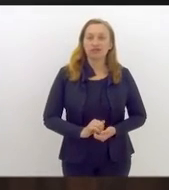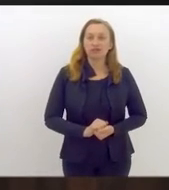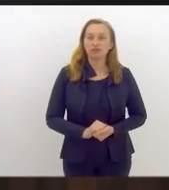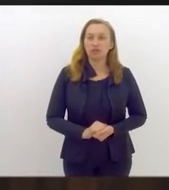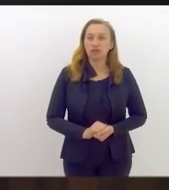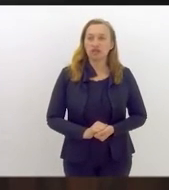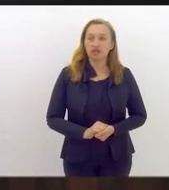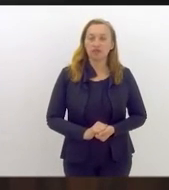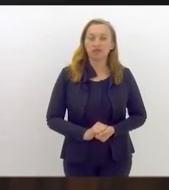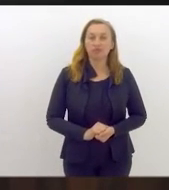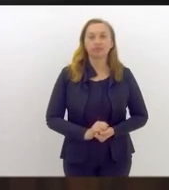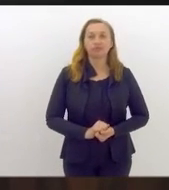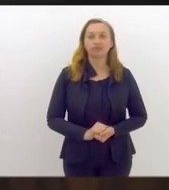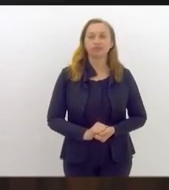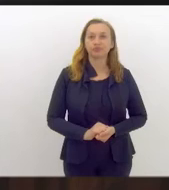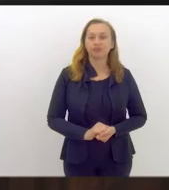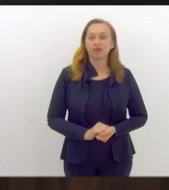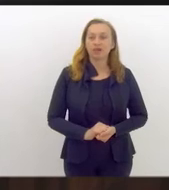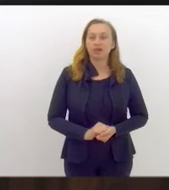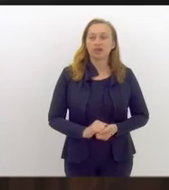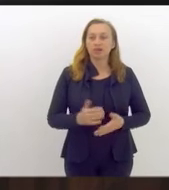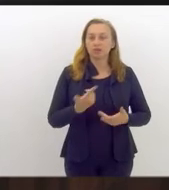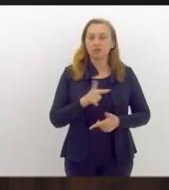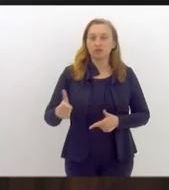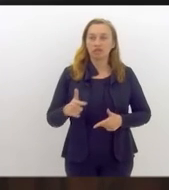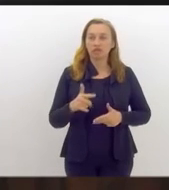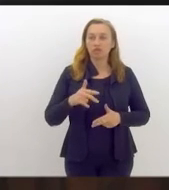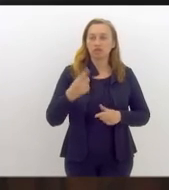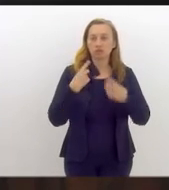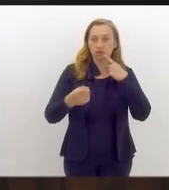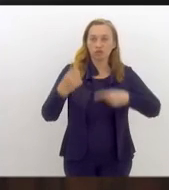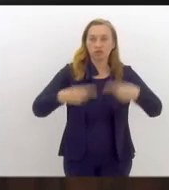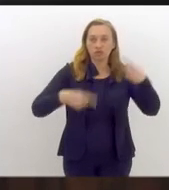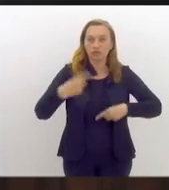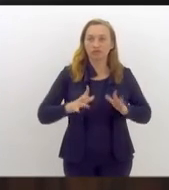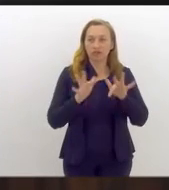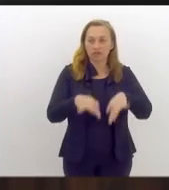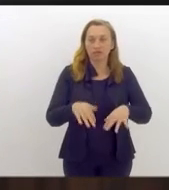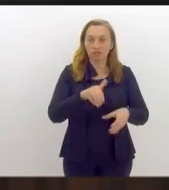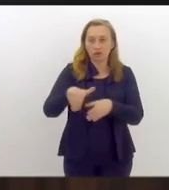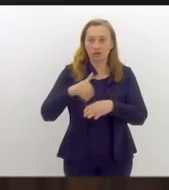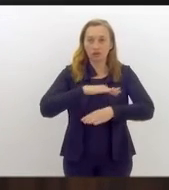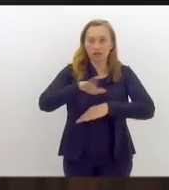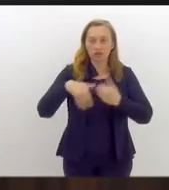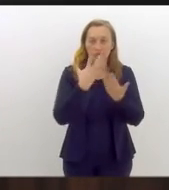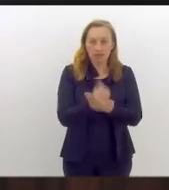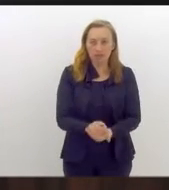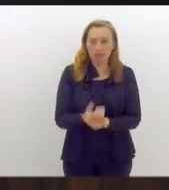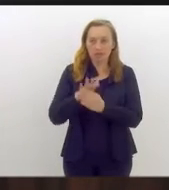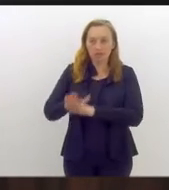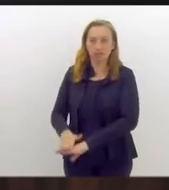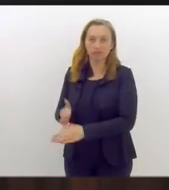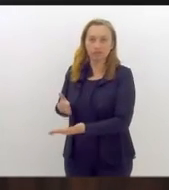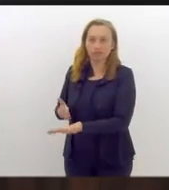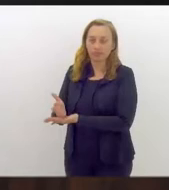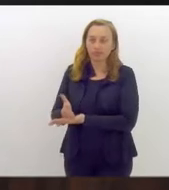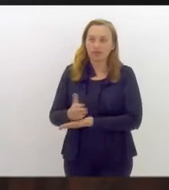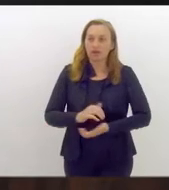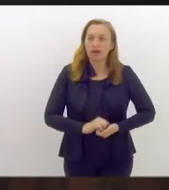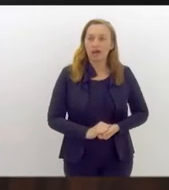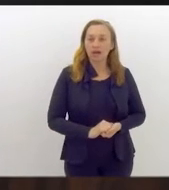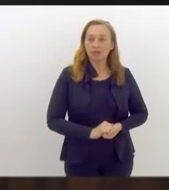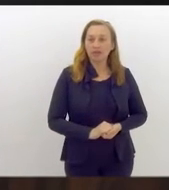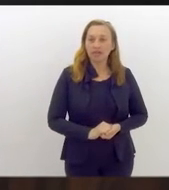deputada. Não havendo mais quem queira discutir, encerra a discussão em votação. Se os que aprovam, como estão,